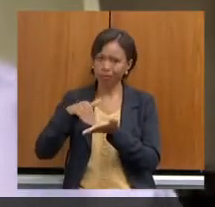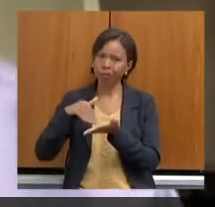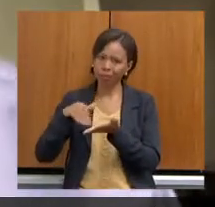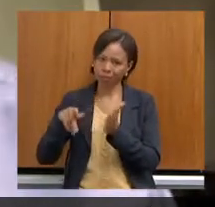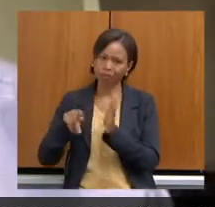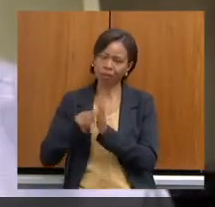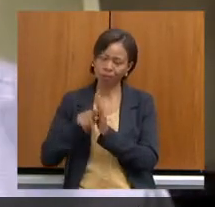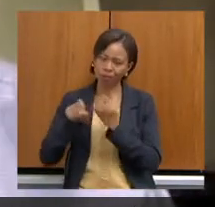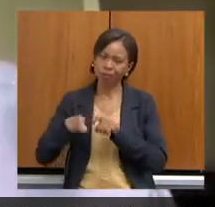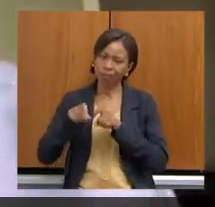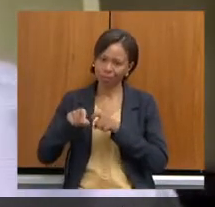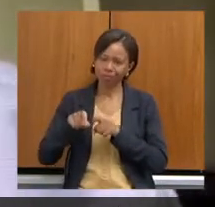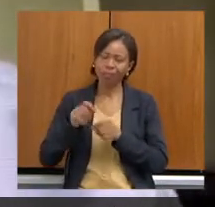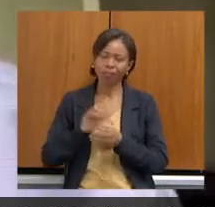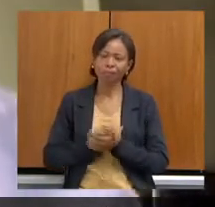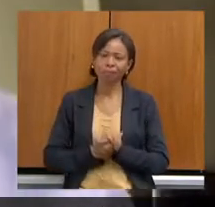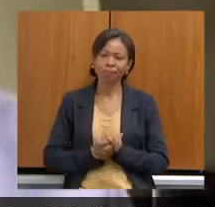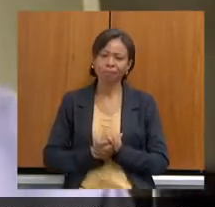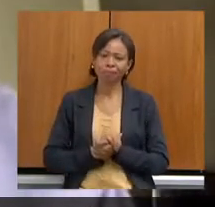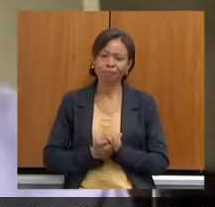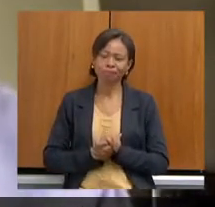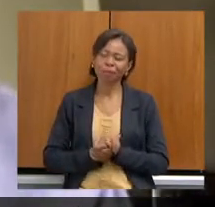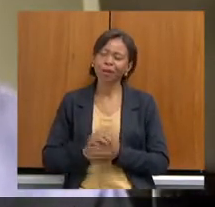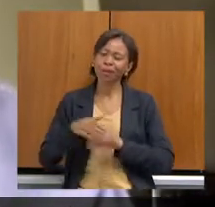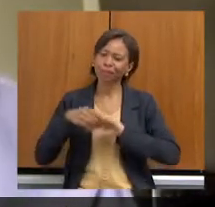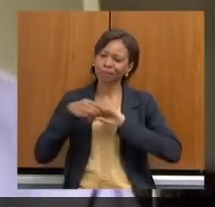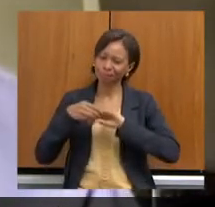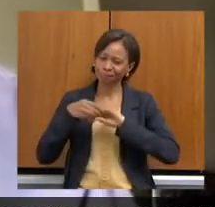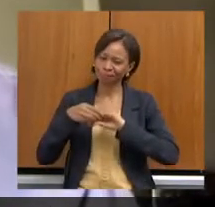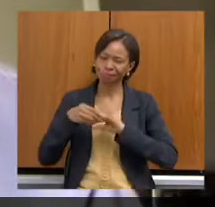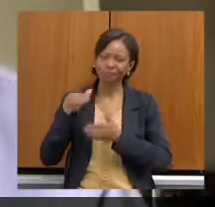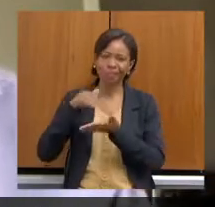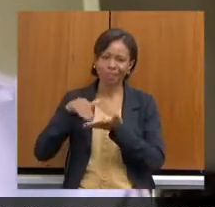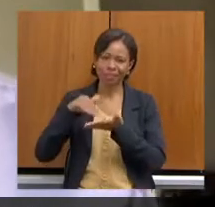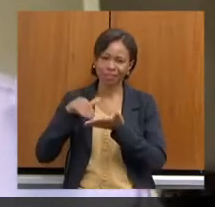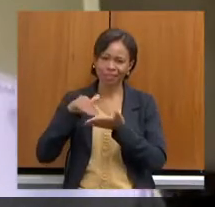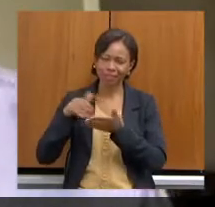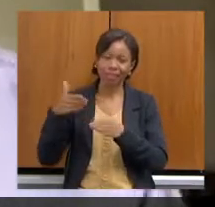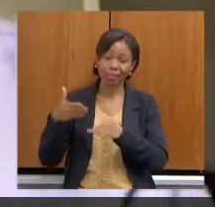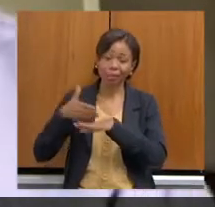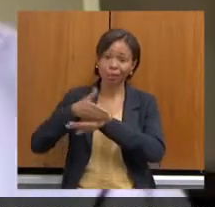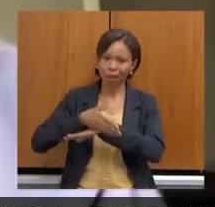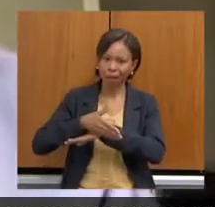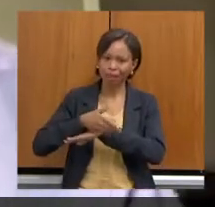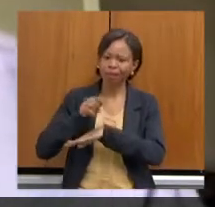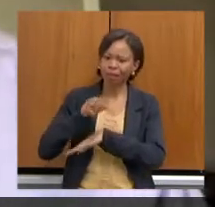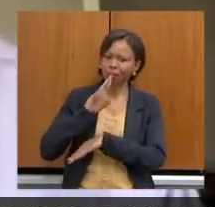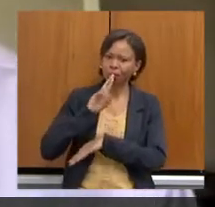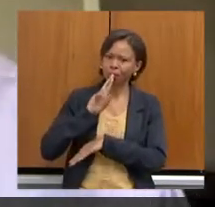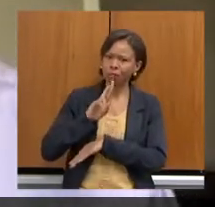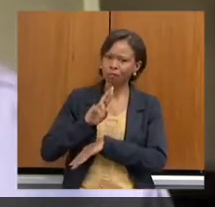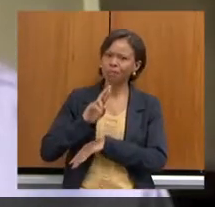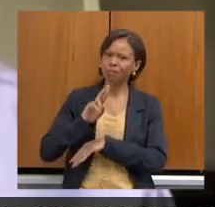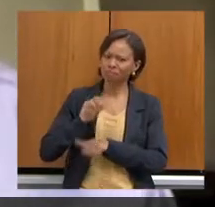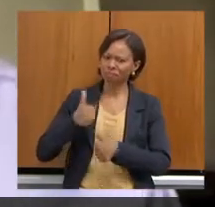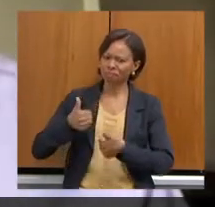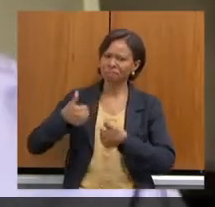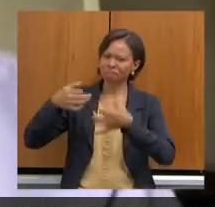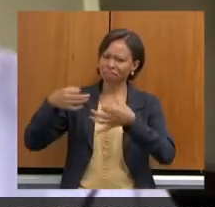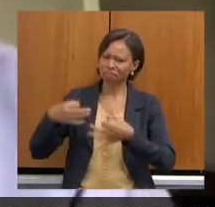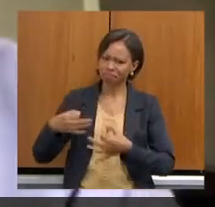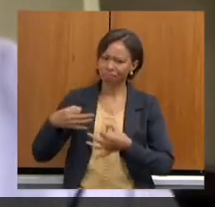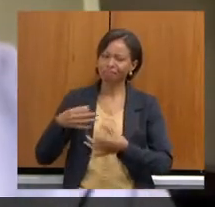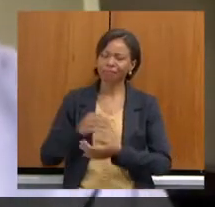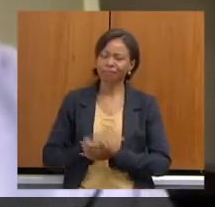Minas eu quero cumprimentar a secretária Ana pela por estar presente por responder com muita segurança segundo primeiro